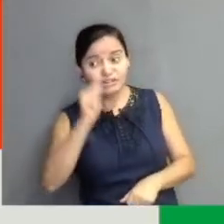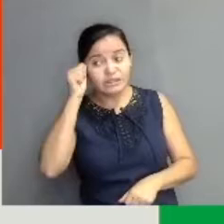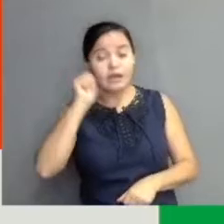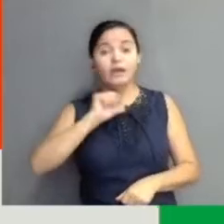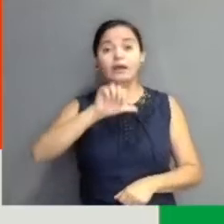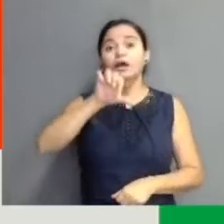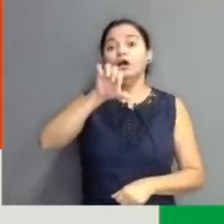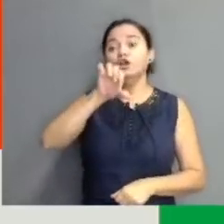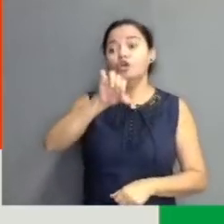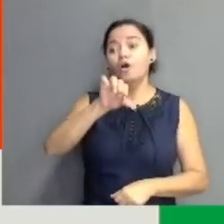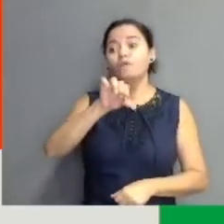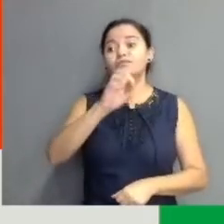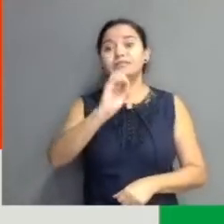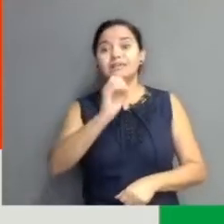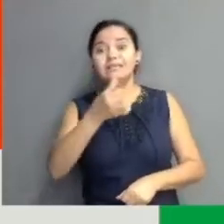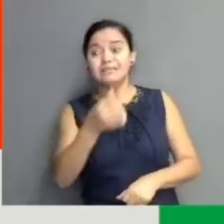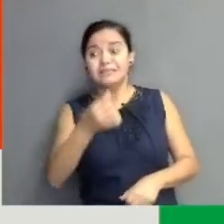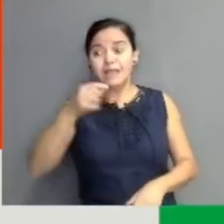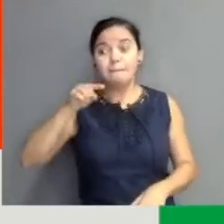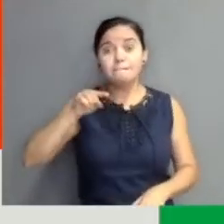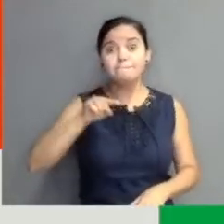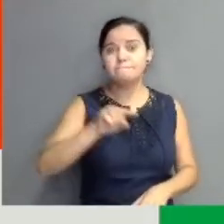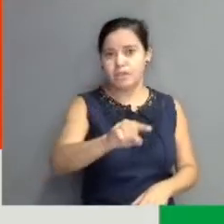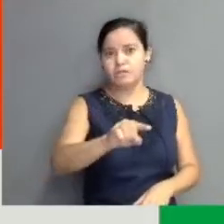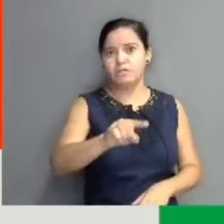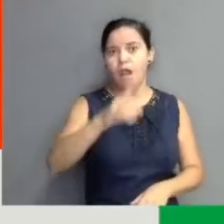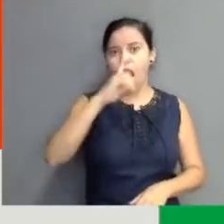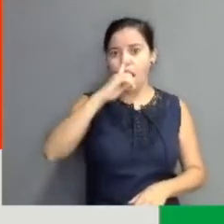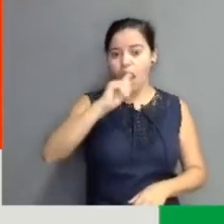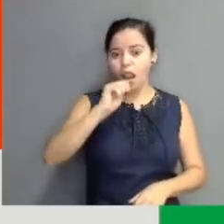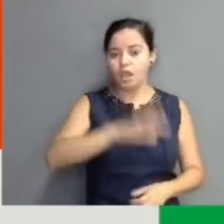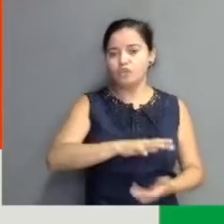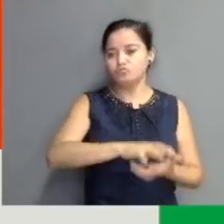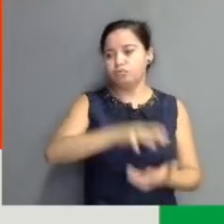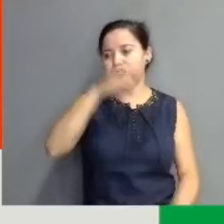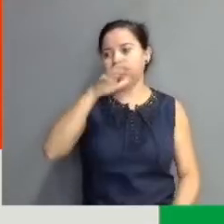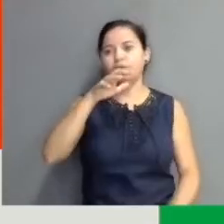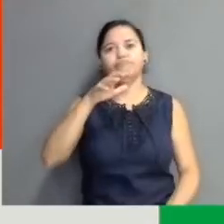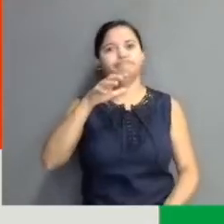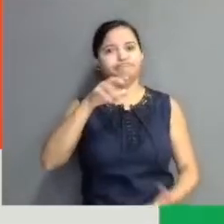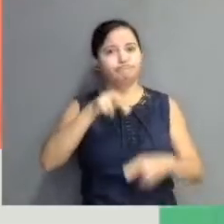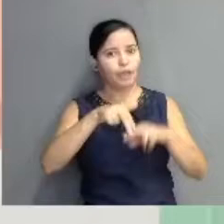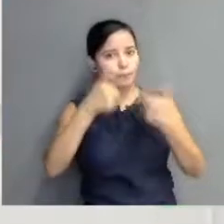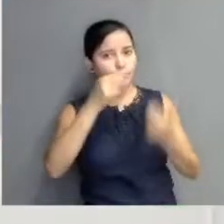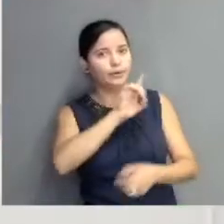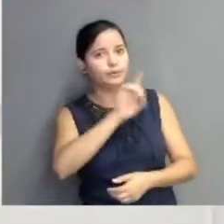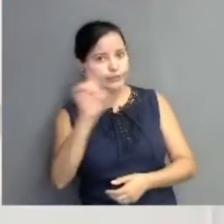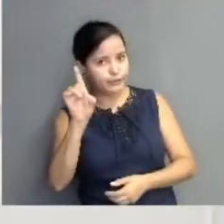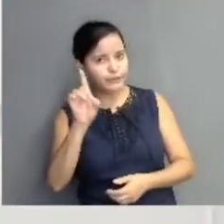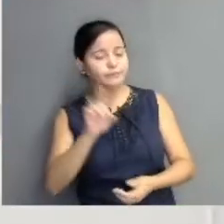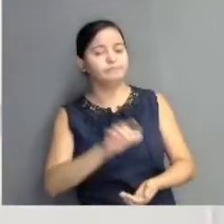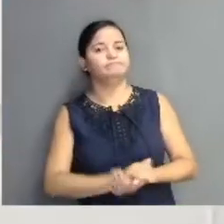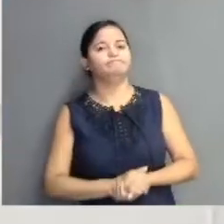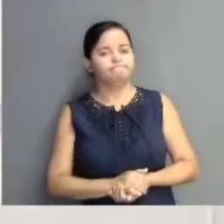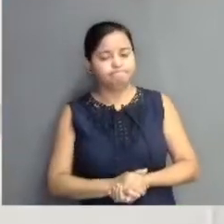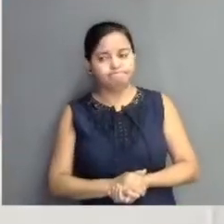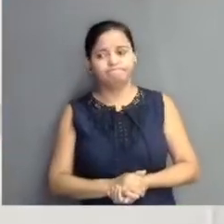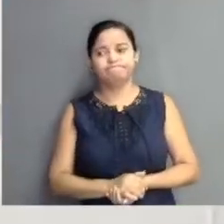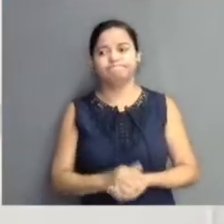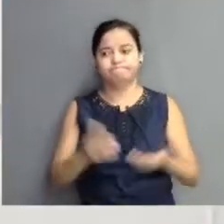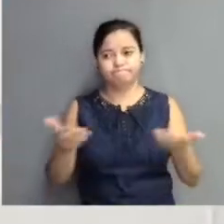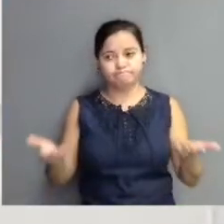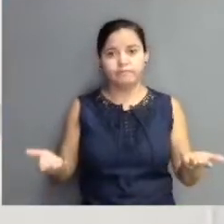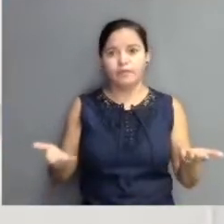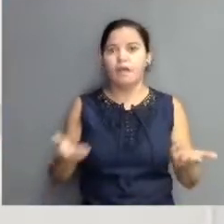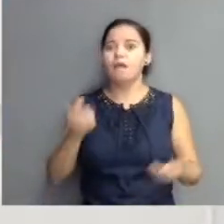dia produzido na China. Claro que se a gente for comparar aqui, a população americana é muito menor do que a população